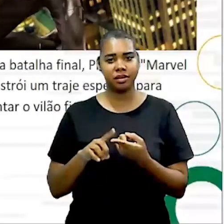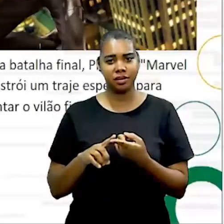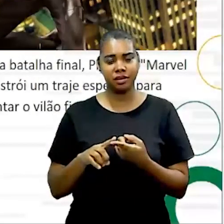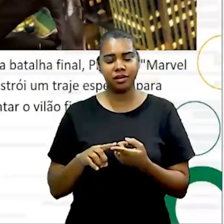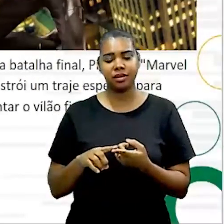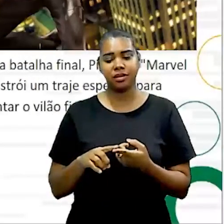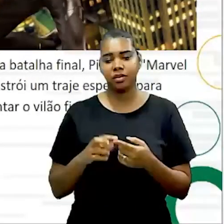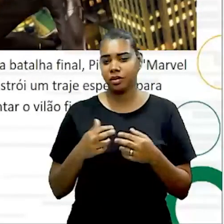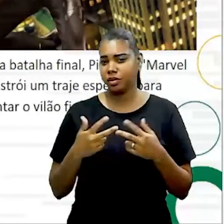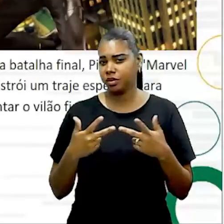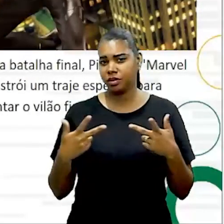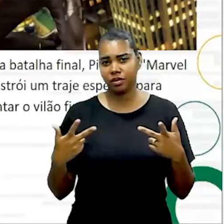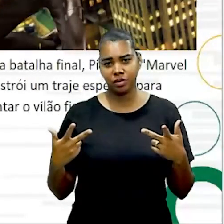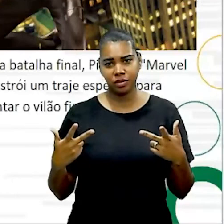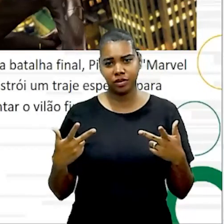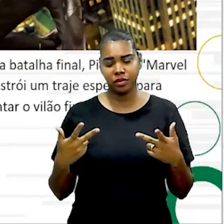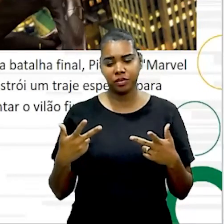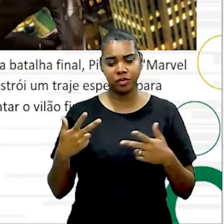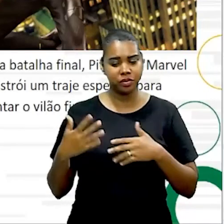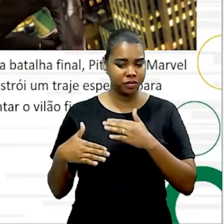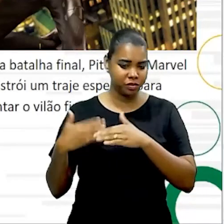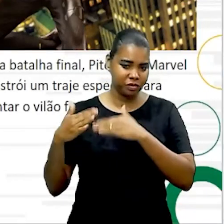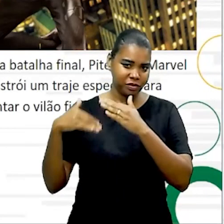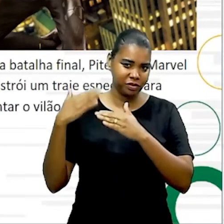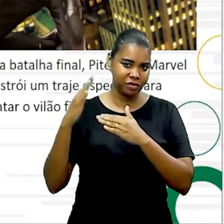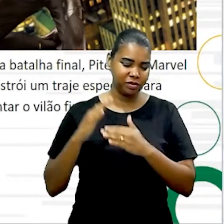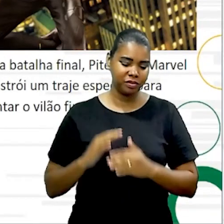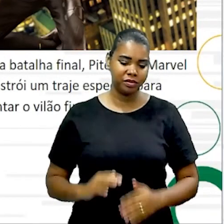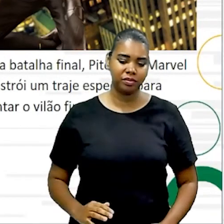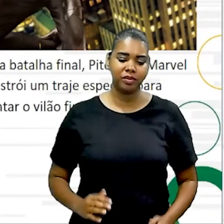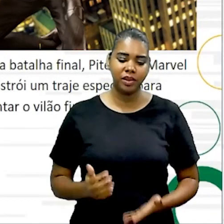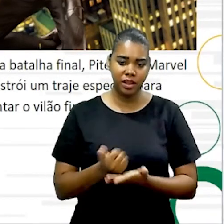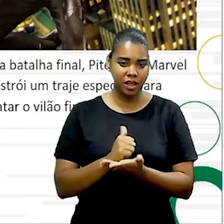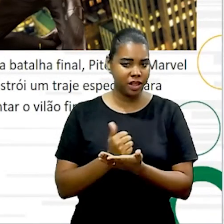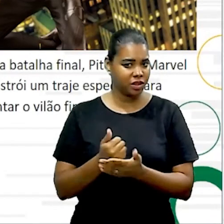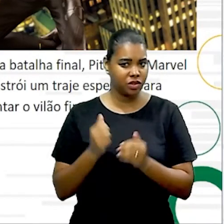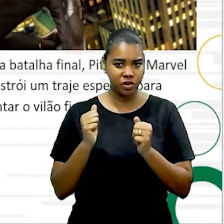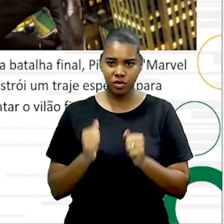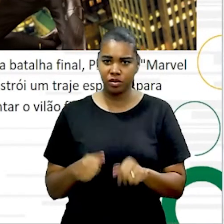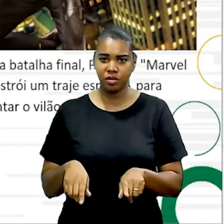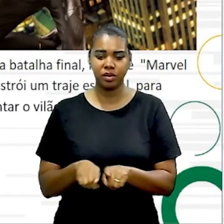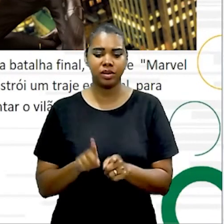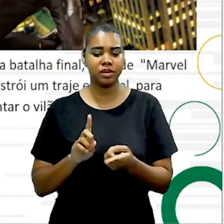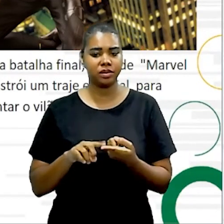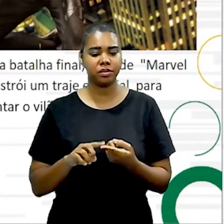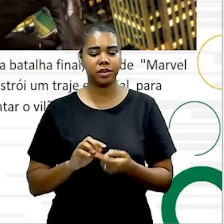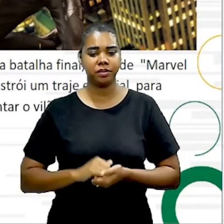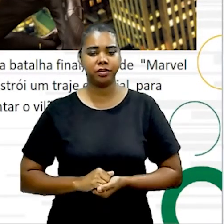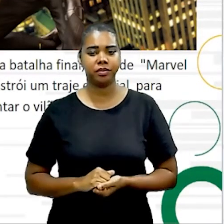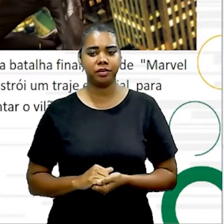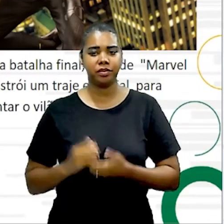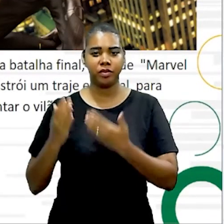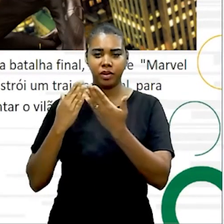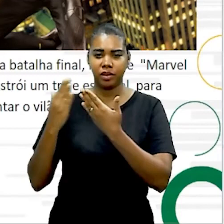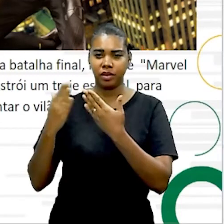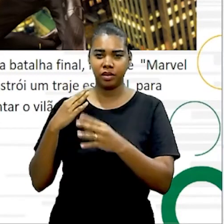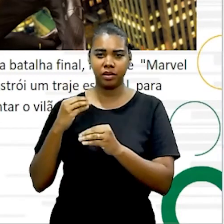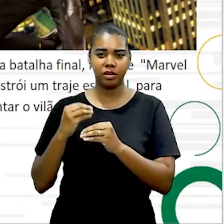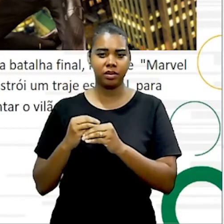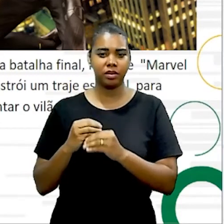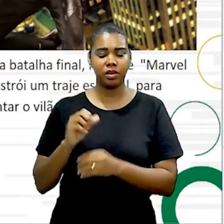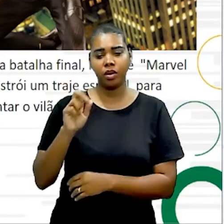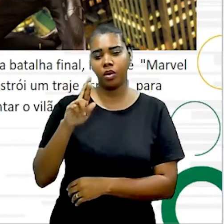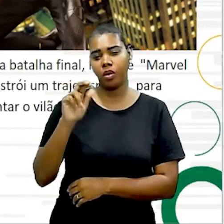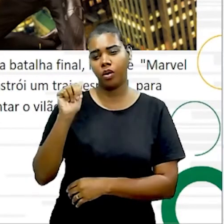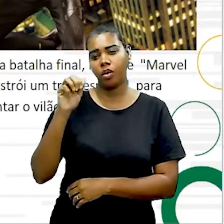ou qualquer coisa que capacite o herói a avançar no próximo estágio. Em jogos isso pode ser dado de várias maneiras. Às vezes pode ser uma arma